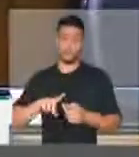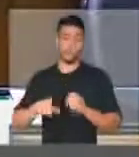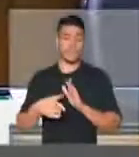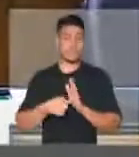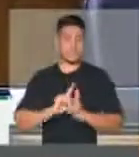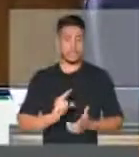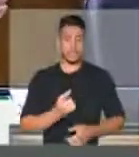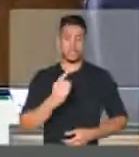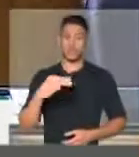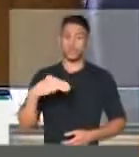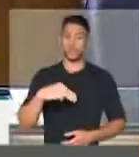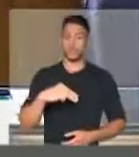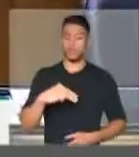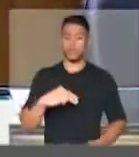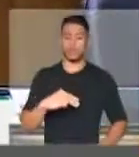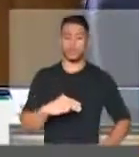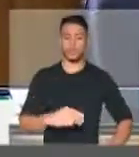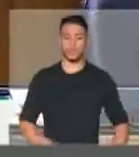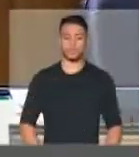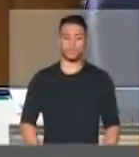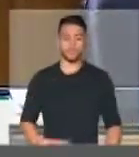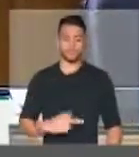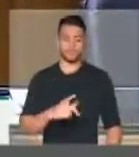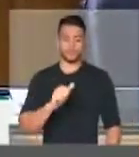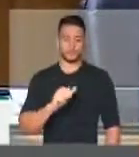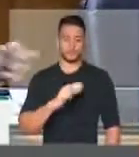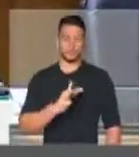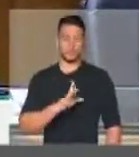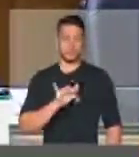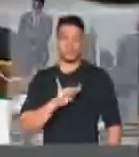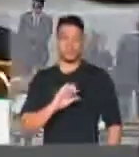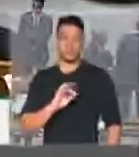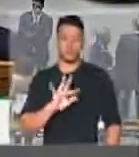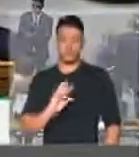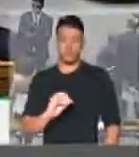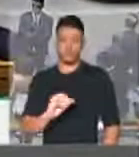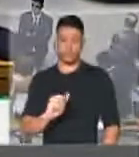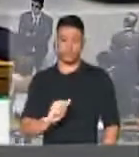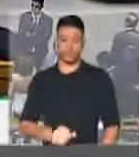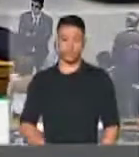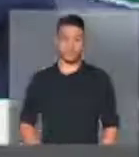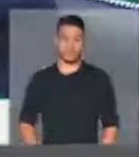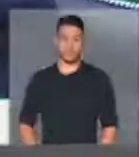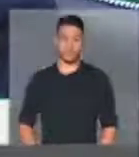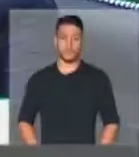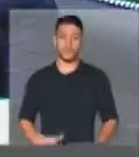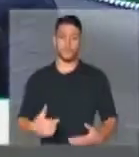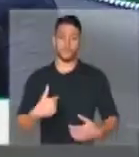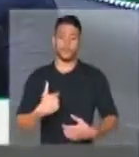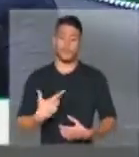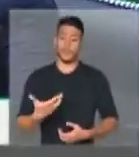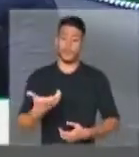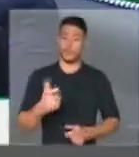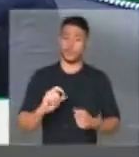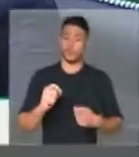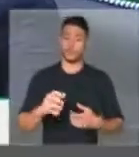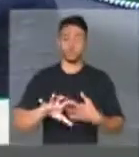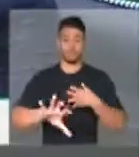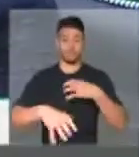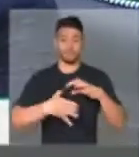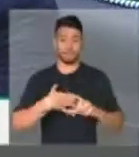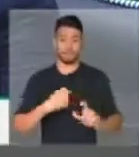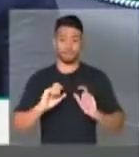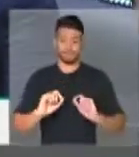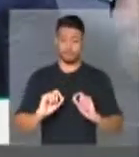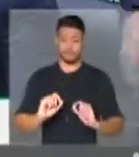Eu vou conceder a Vossa Excelência antes Eu agradeço, do deputado presidente, Peroni. Para prestar minha solidariedade à família de João Batista